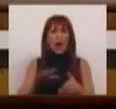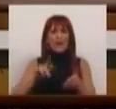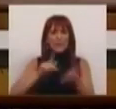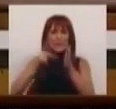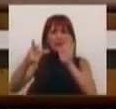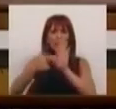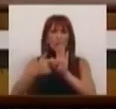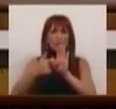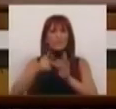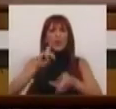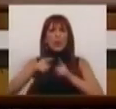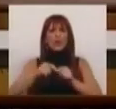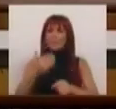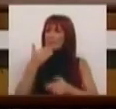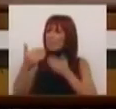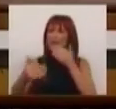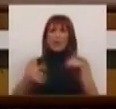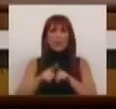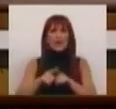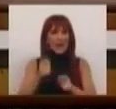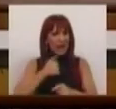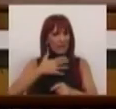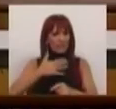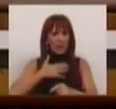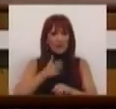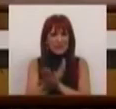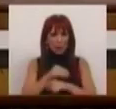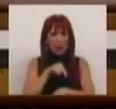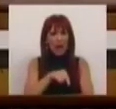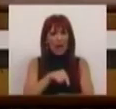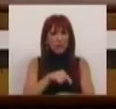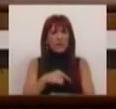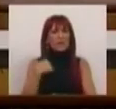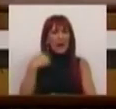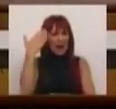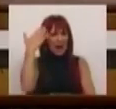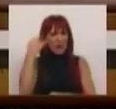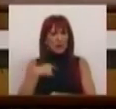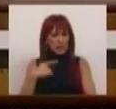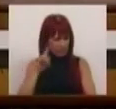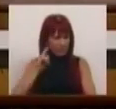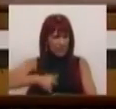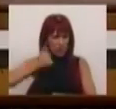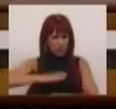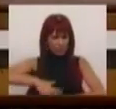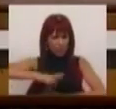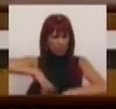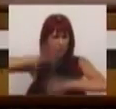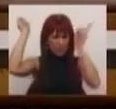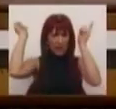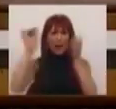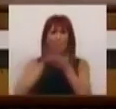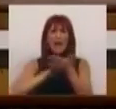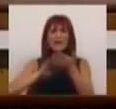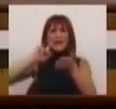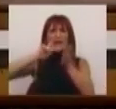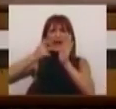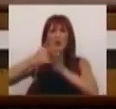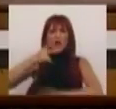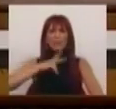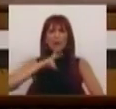tecnológicos, são solicitados pelas empresas do setor e considerados vitais para o desenvolvimento da base